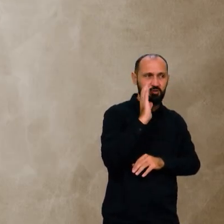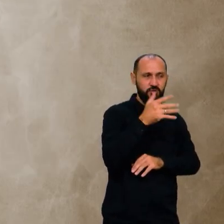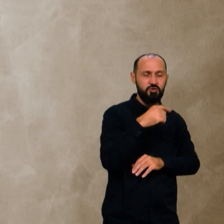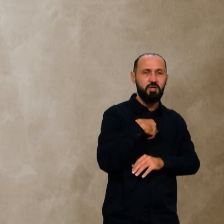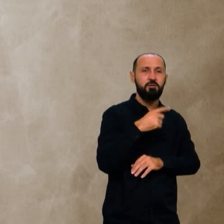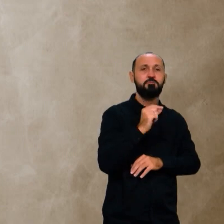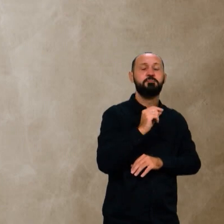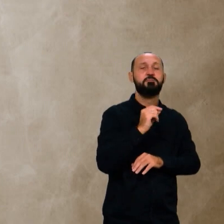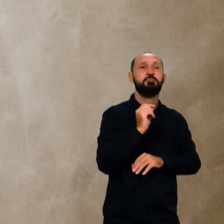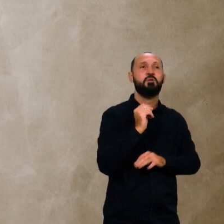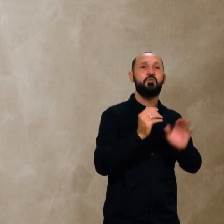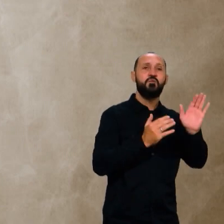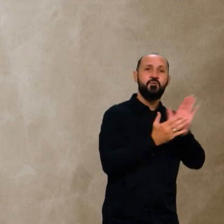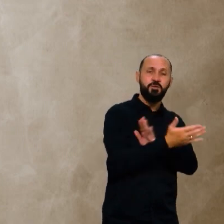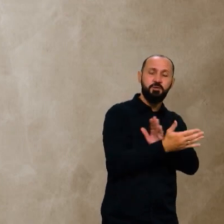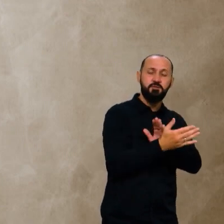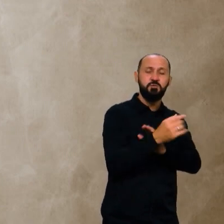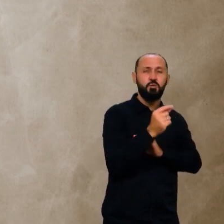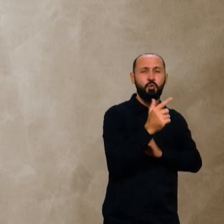2010, isso já foi no segundo ano,